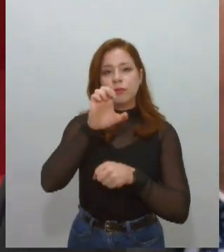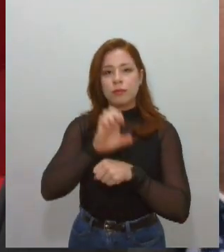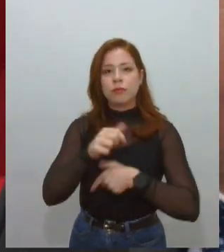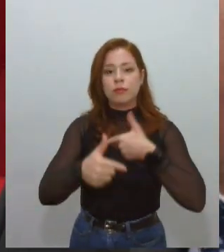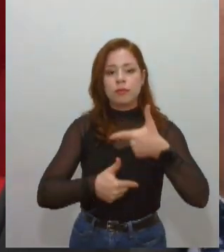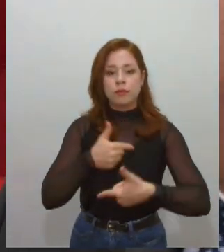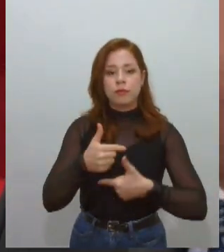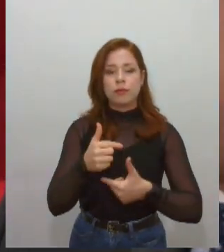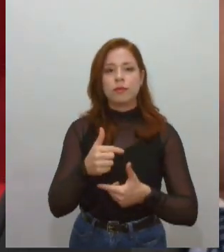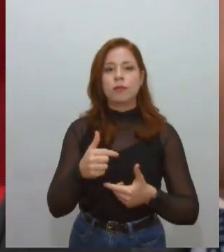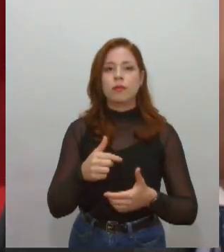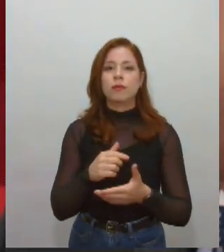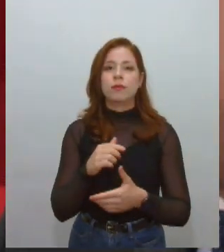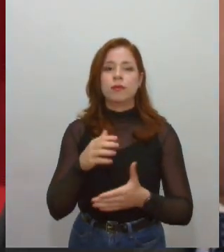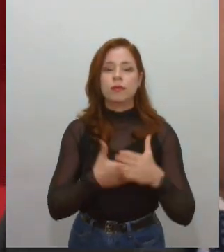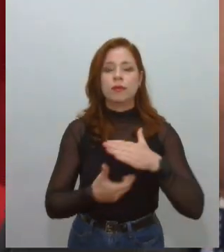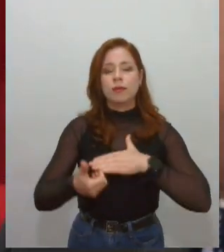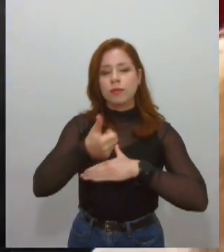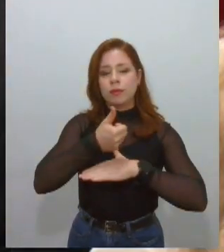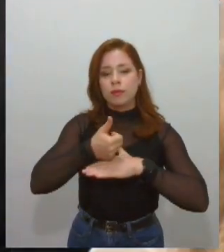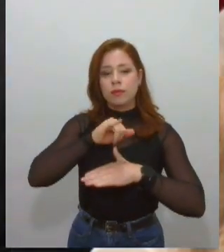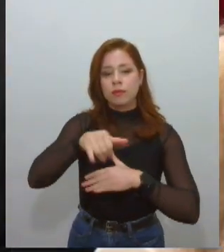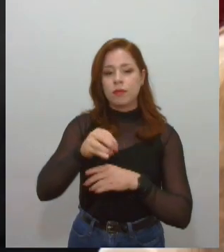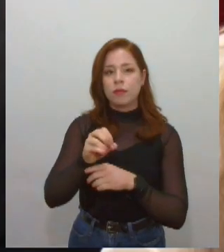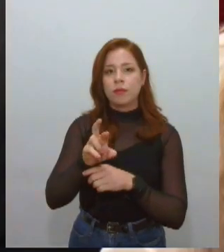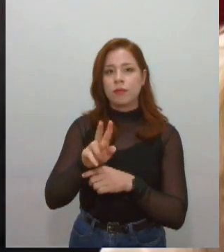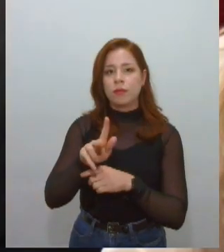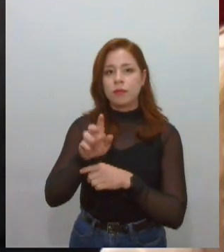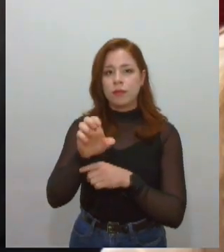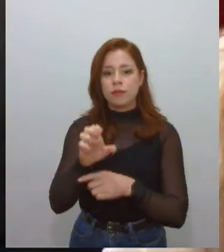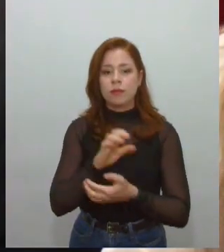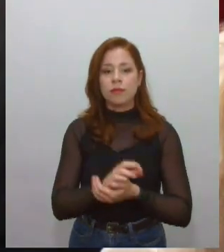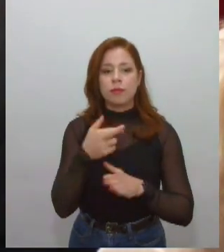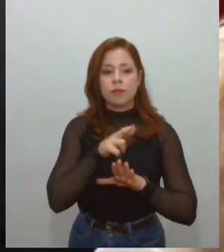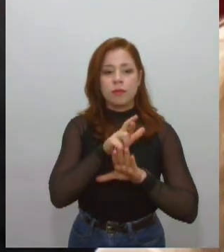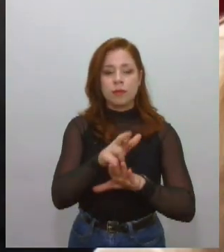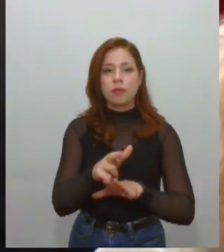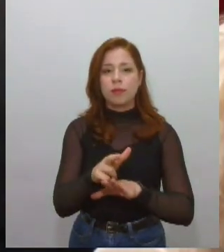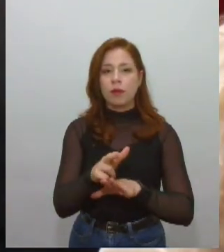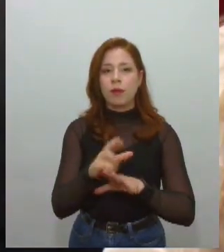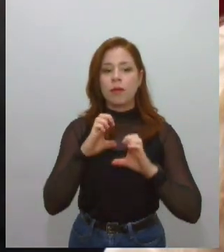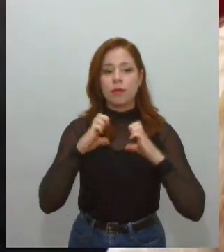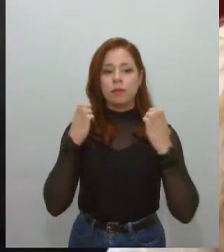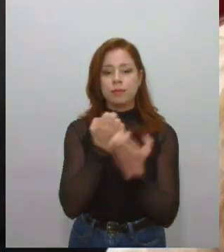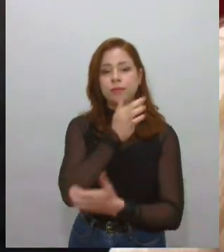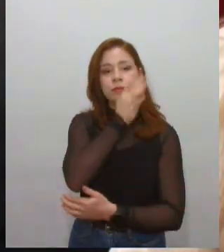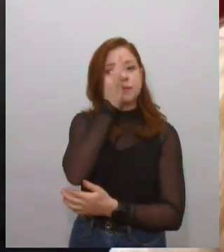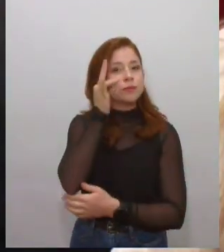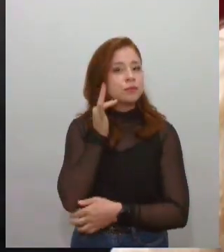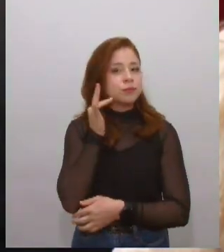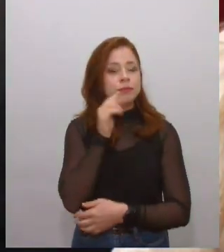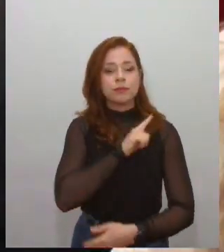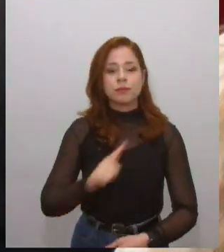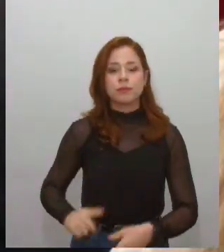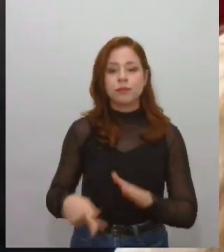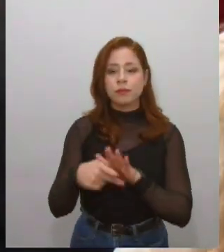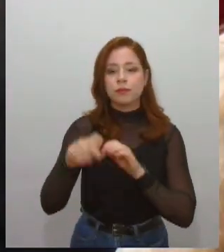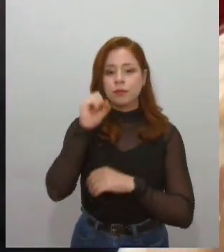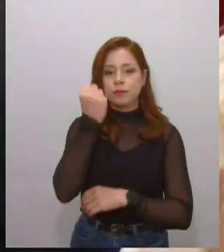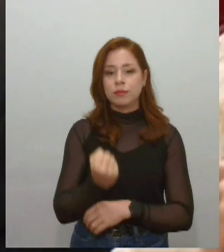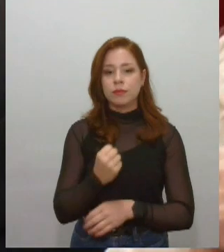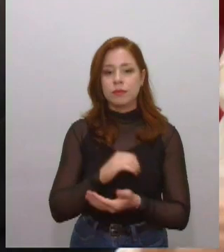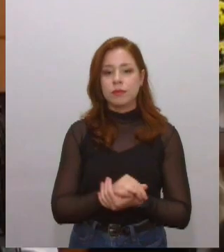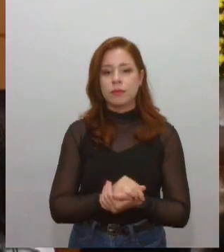e Empreendedorismo, Jorge Teles, que representou no evento o governador do estado, Fábio Mitidieri, iniciativas como